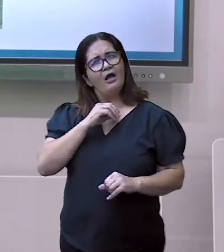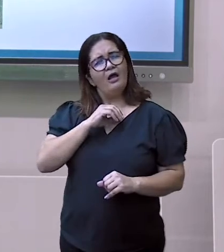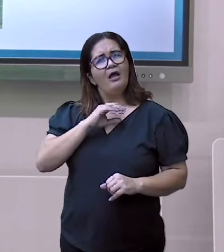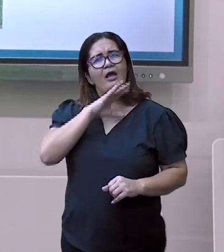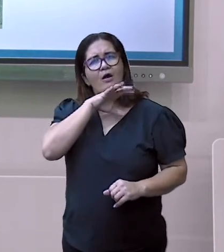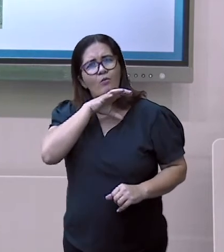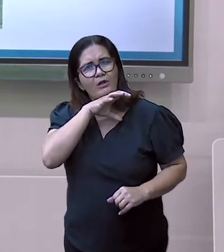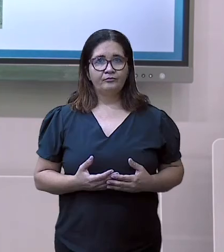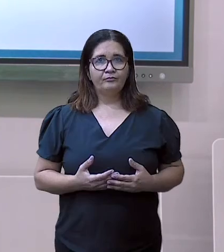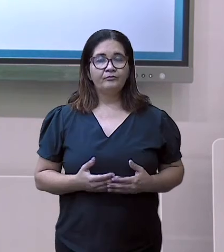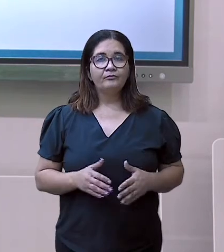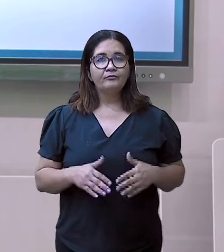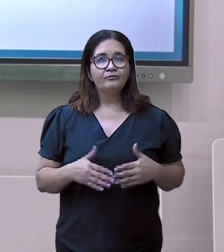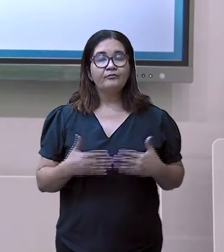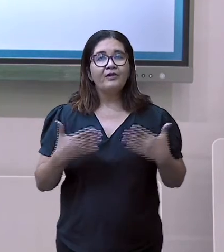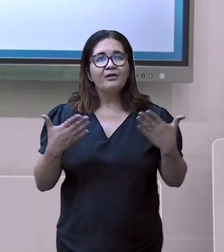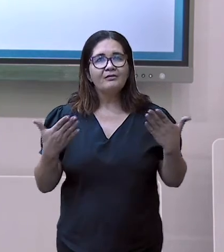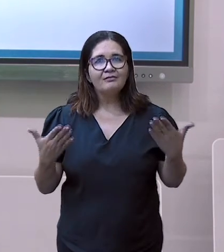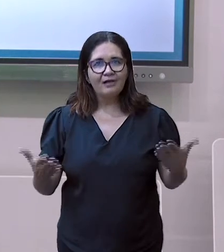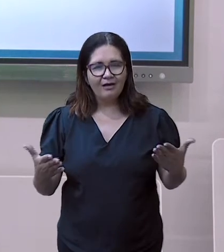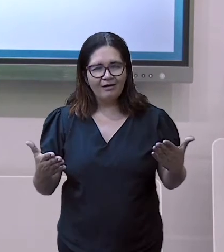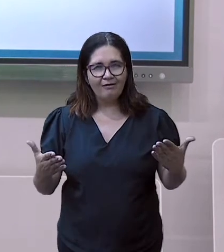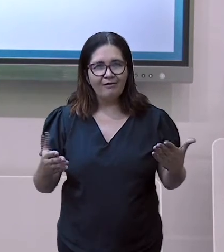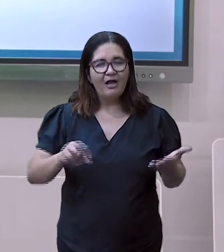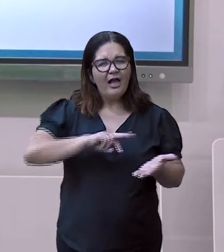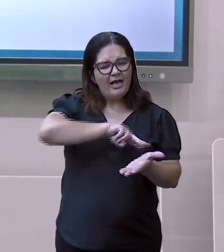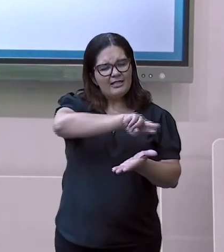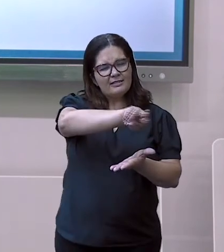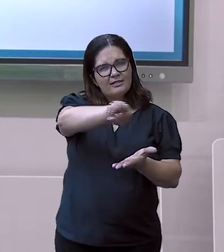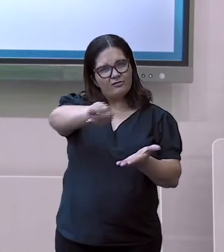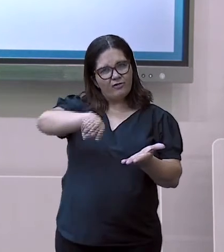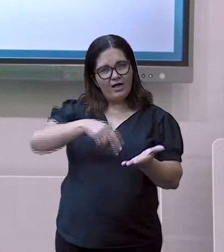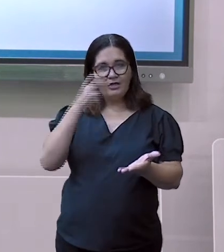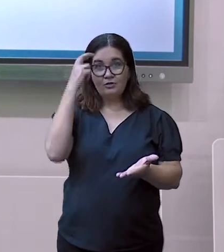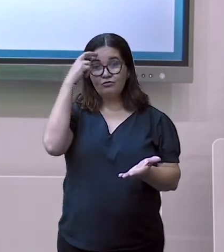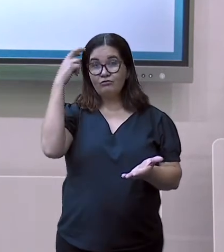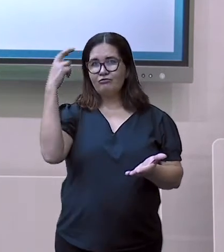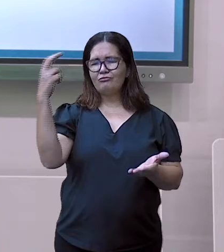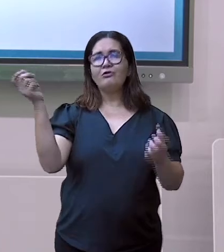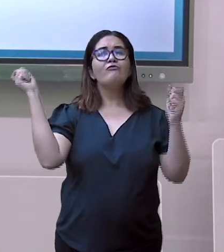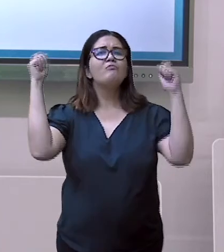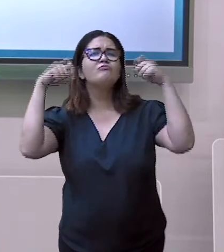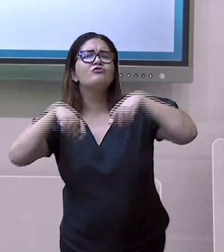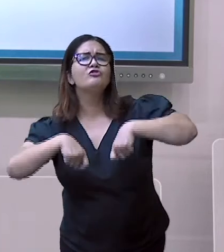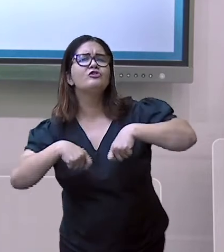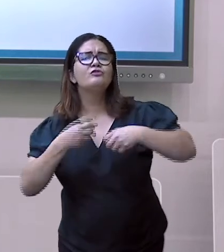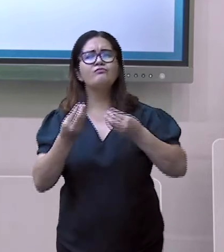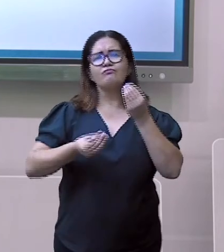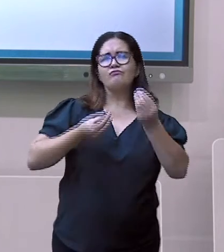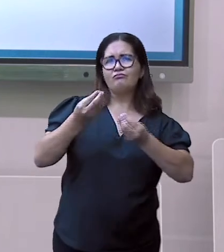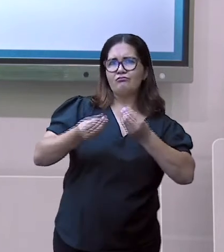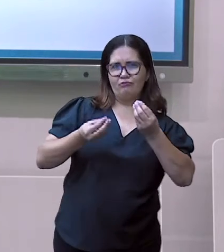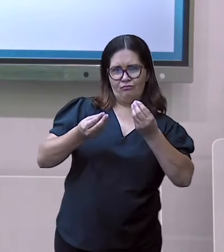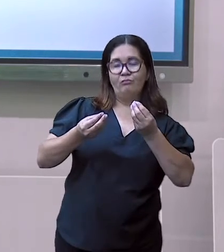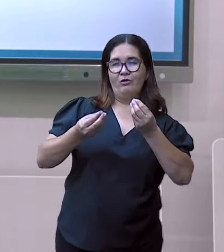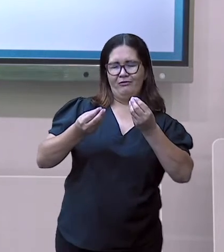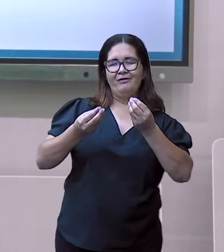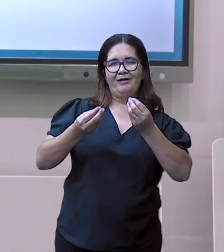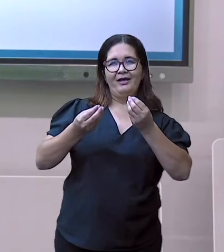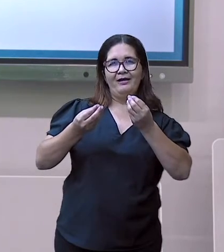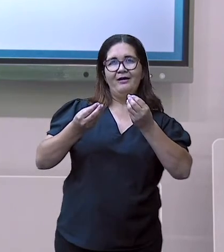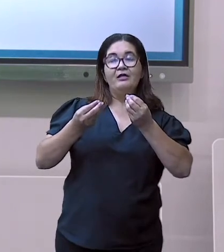festa. Essa diversidade cultural só foi possível graças à mistura